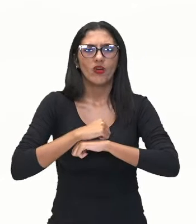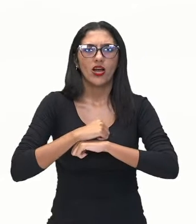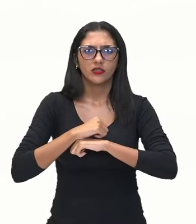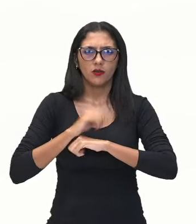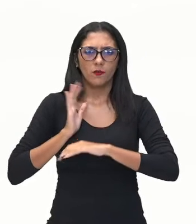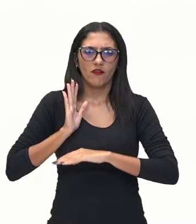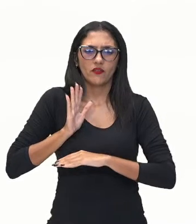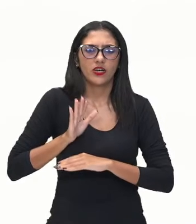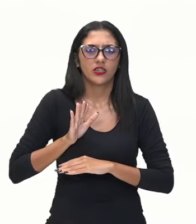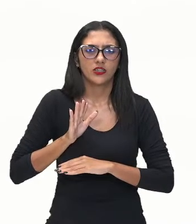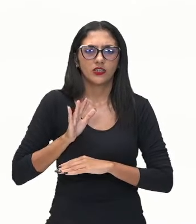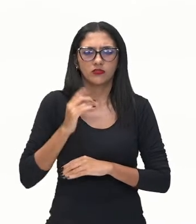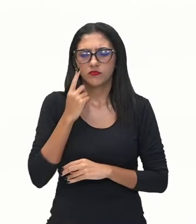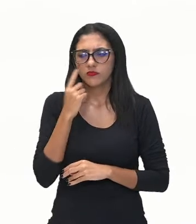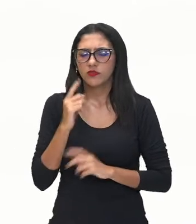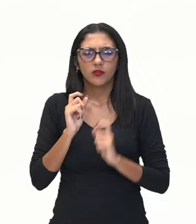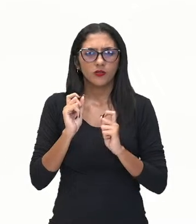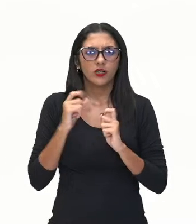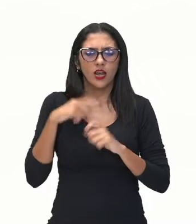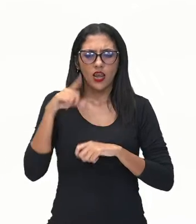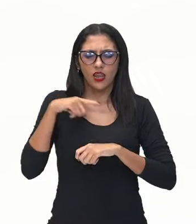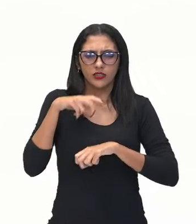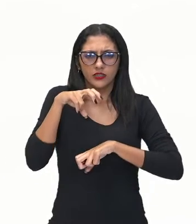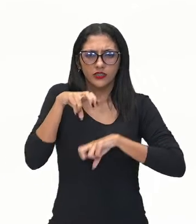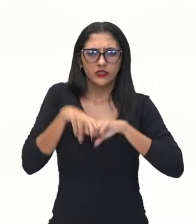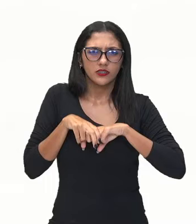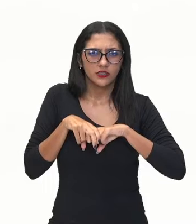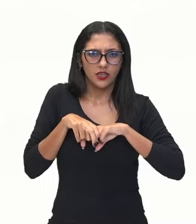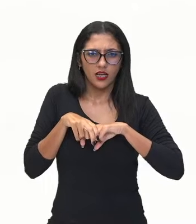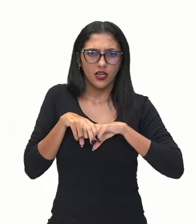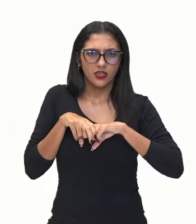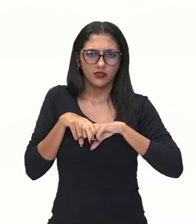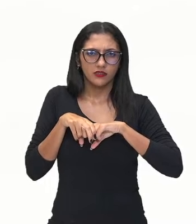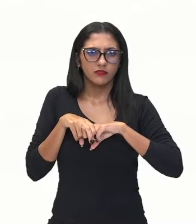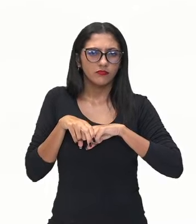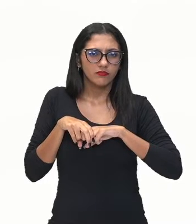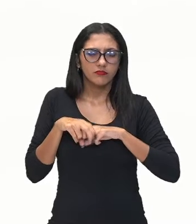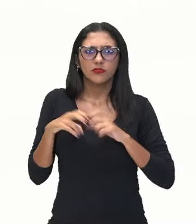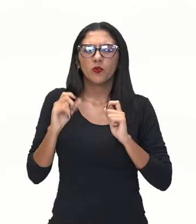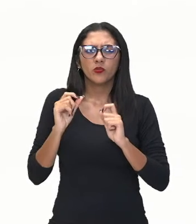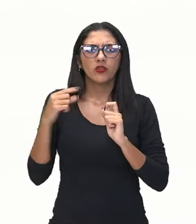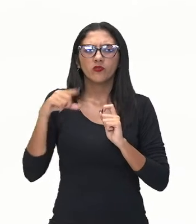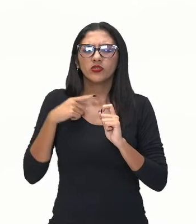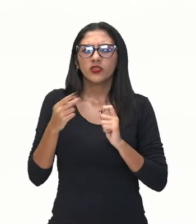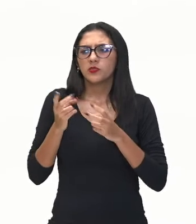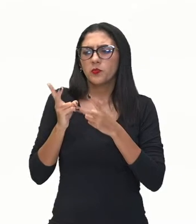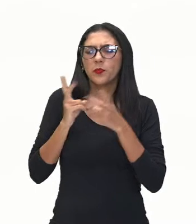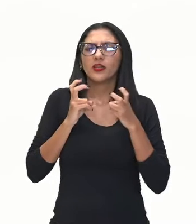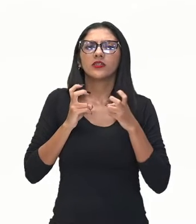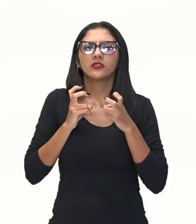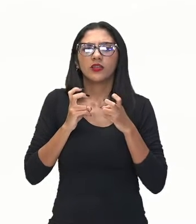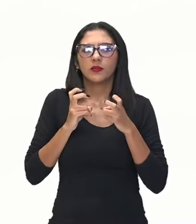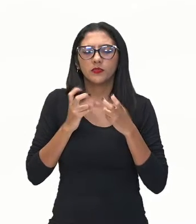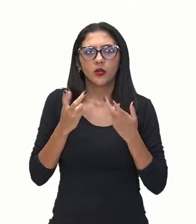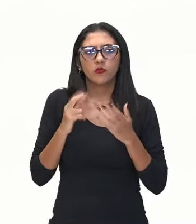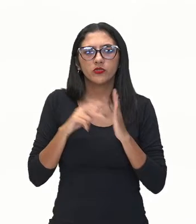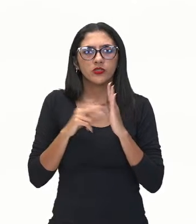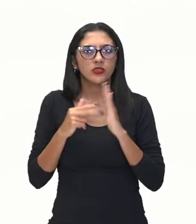está curvada. Nessa postura aí, a gente nota, quando a pessoa está assim, a gente nota que a pessoa está